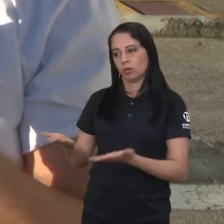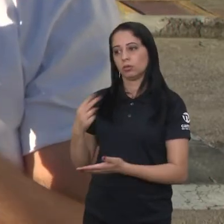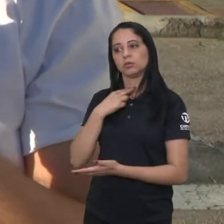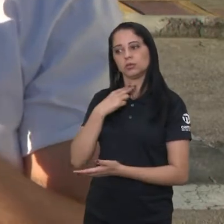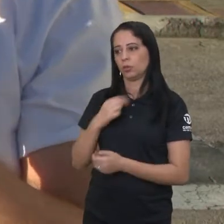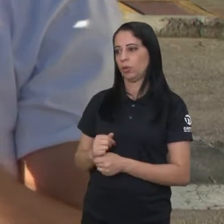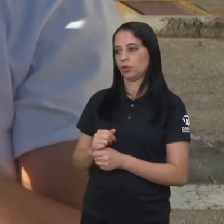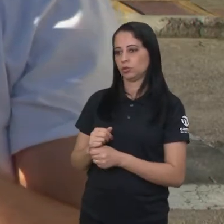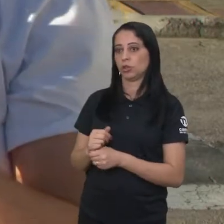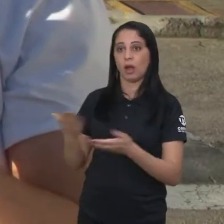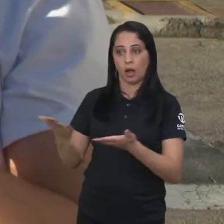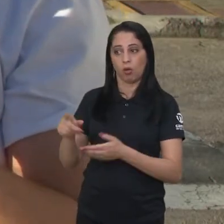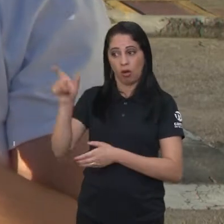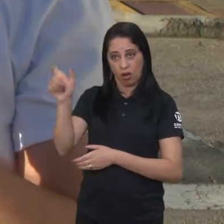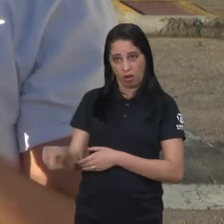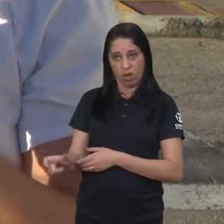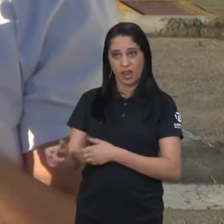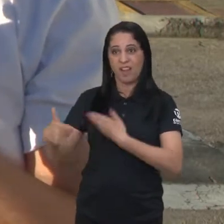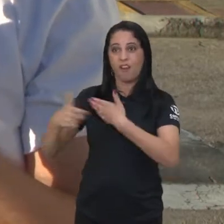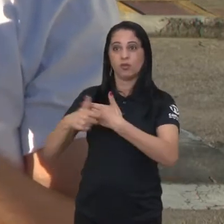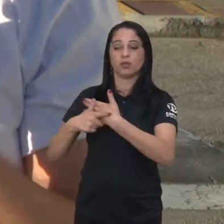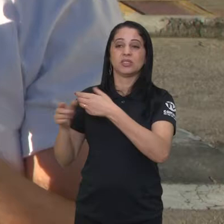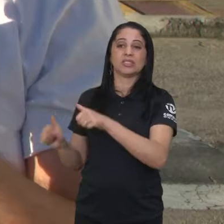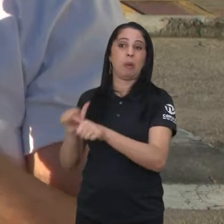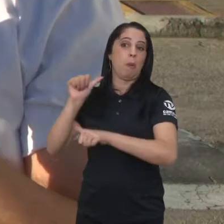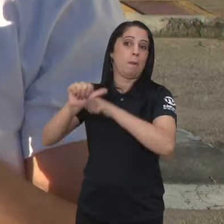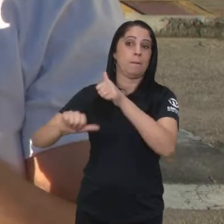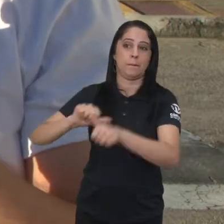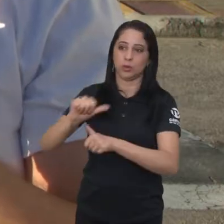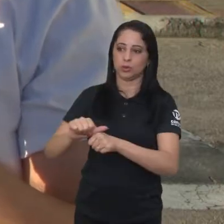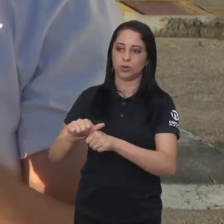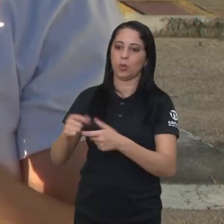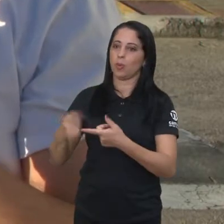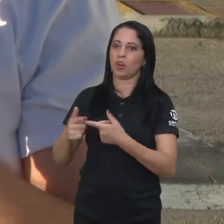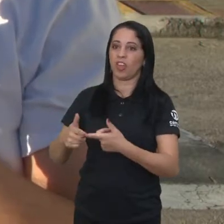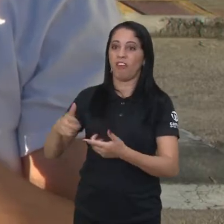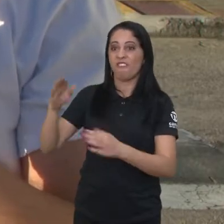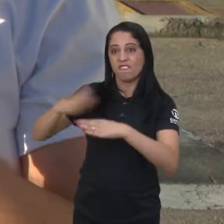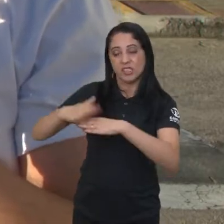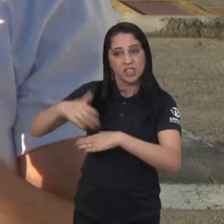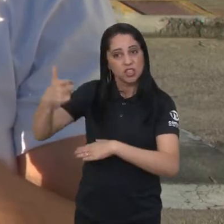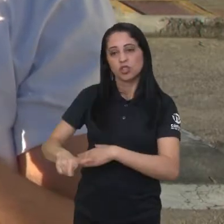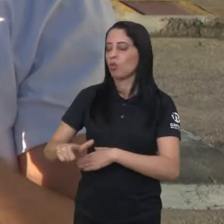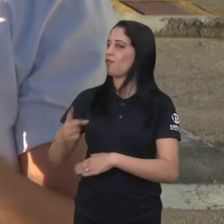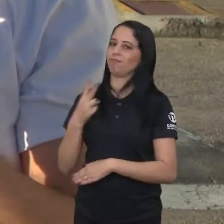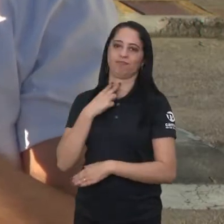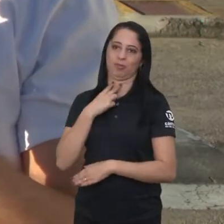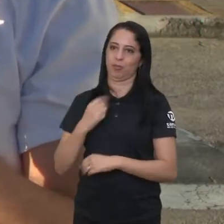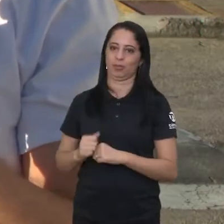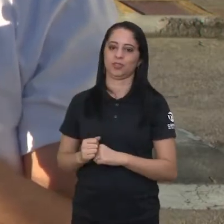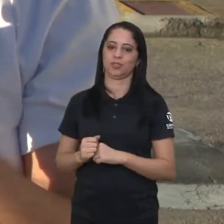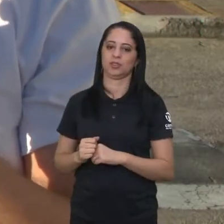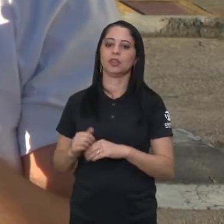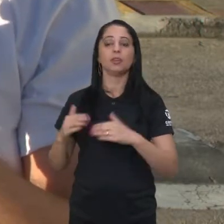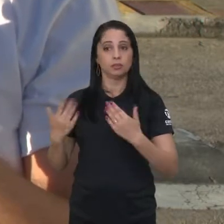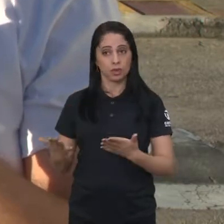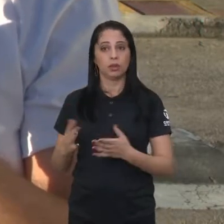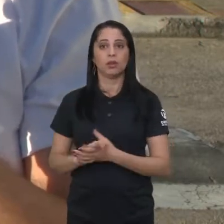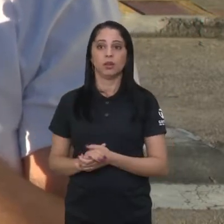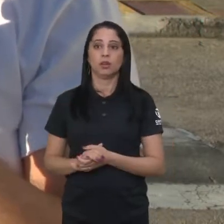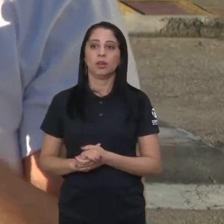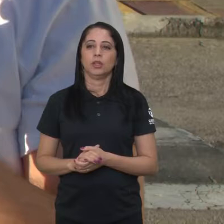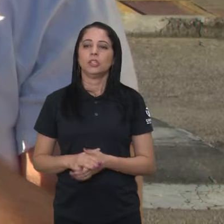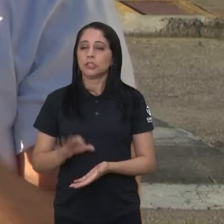reposicionou ele em outra função para que essa prática não se repetisse, sanando o problema. E é isso,